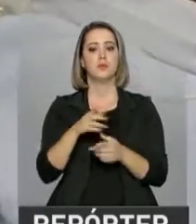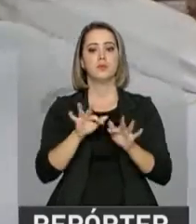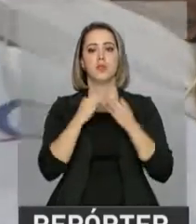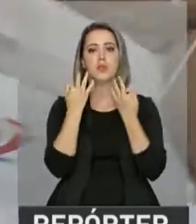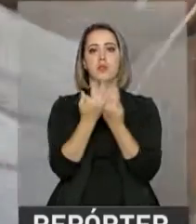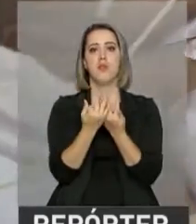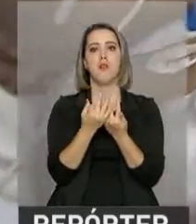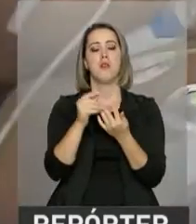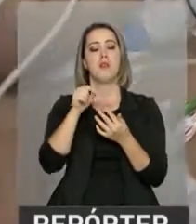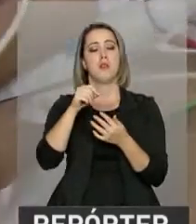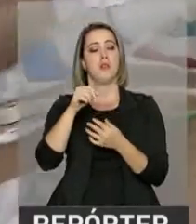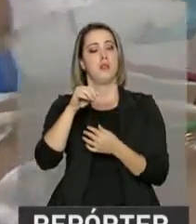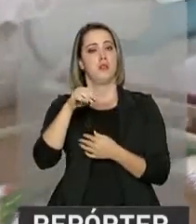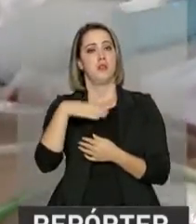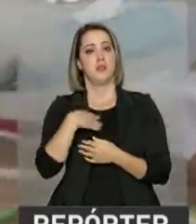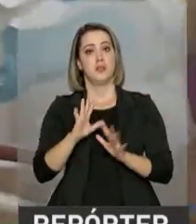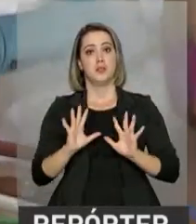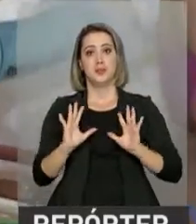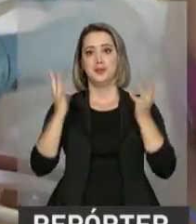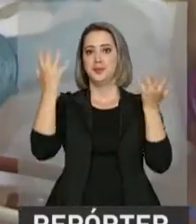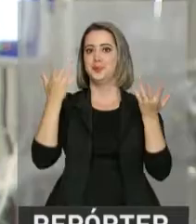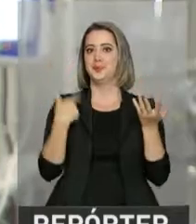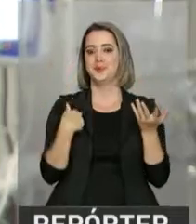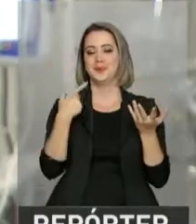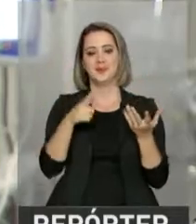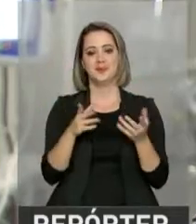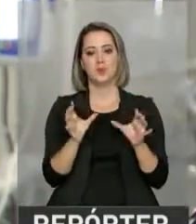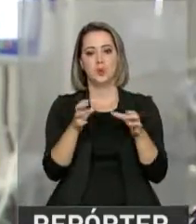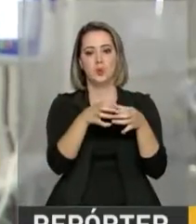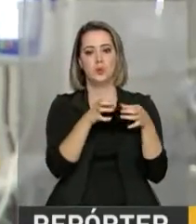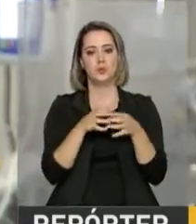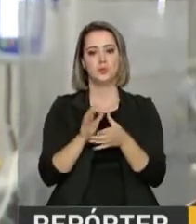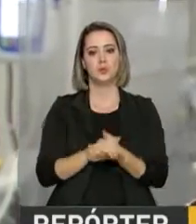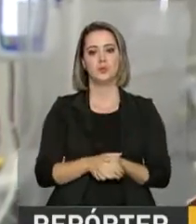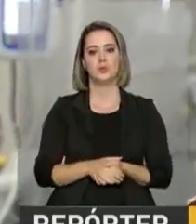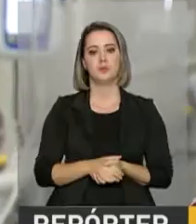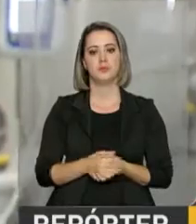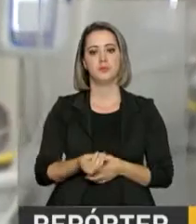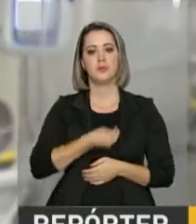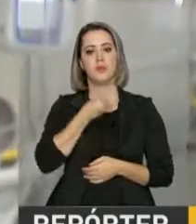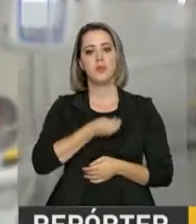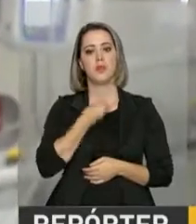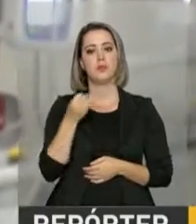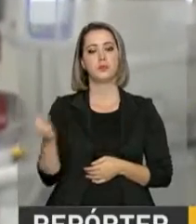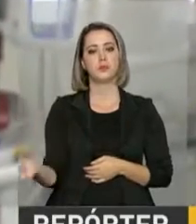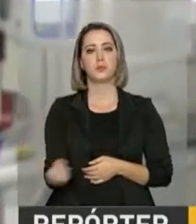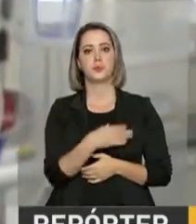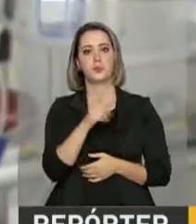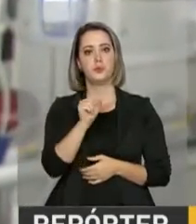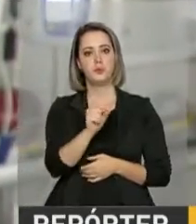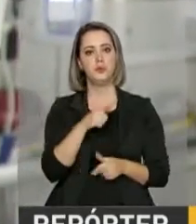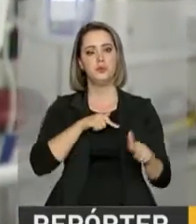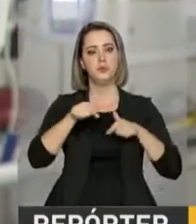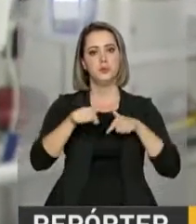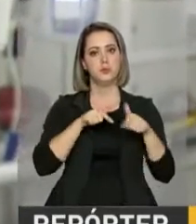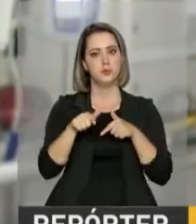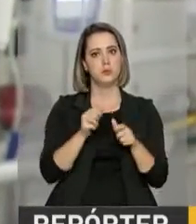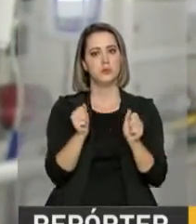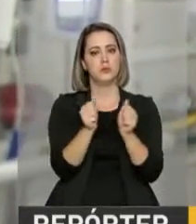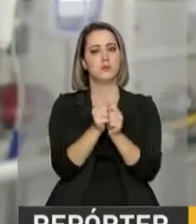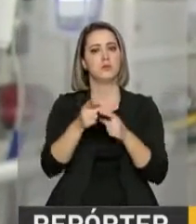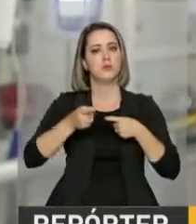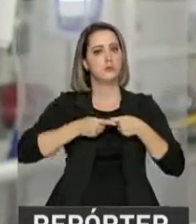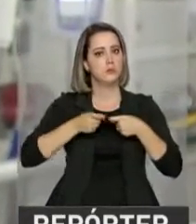Fora comemora o resultado do trabalho em equipe. É a sensação de vida nova, né? De que através do trabalho dos médicos, né, que